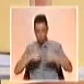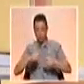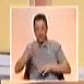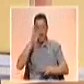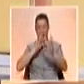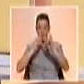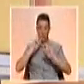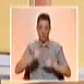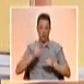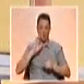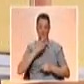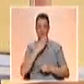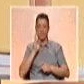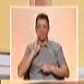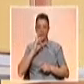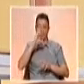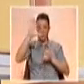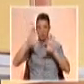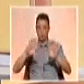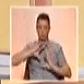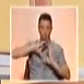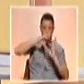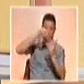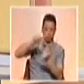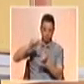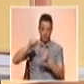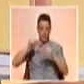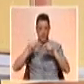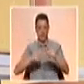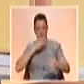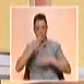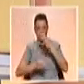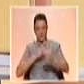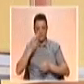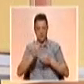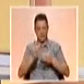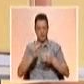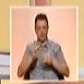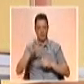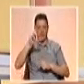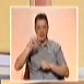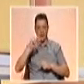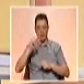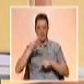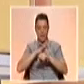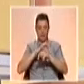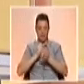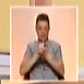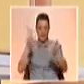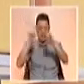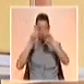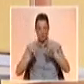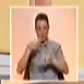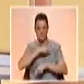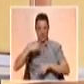distribuição variam muito consoante a região do globo. Já aqui passámos também nesta conversa por essa questão. A Assistência Médica Internacional